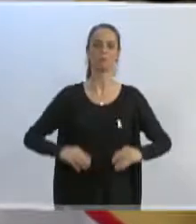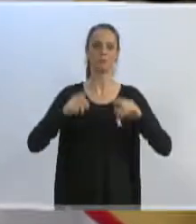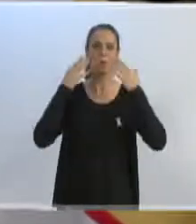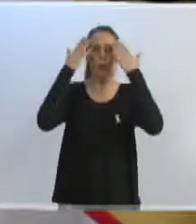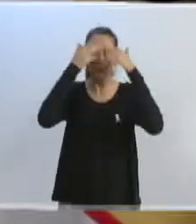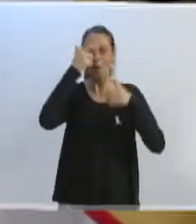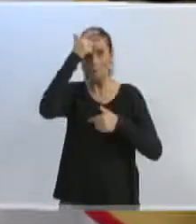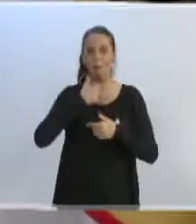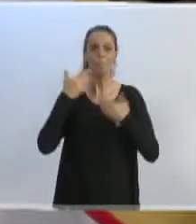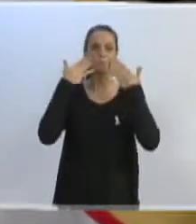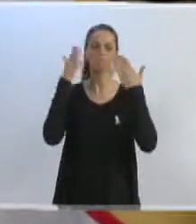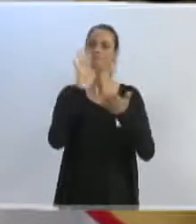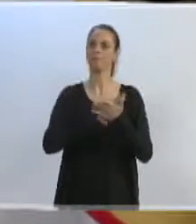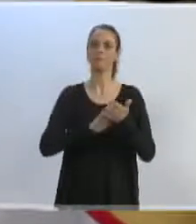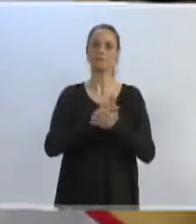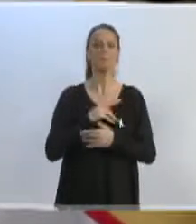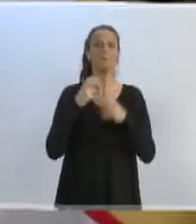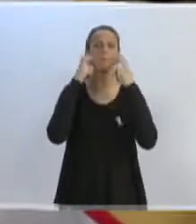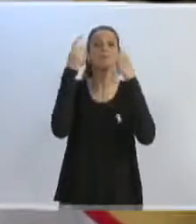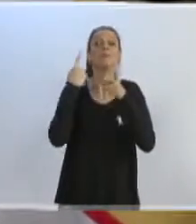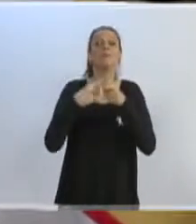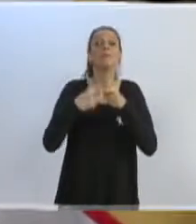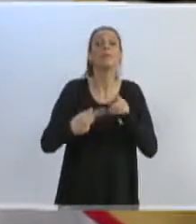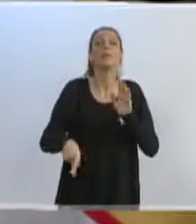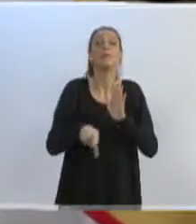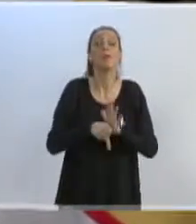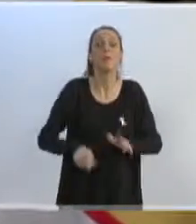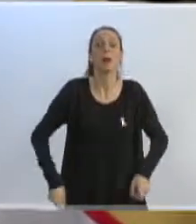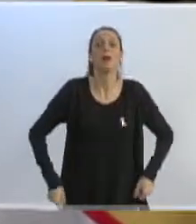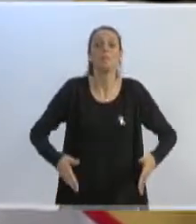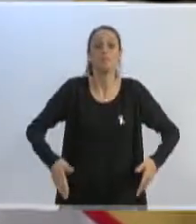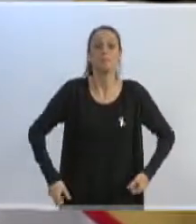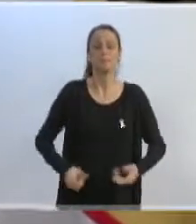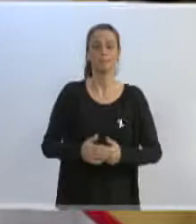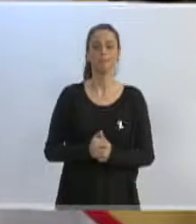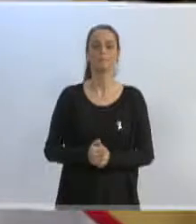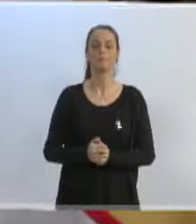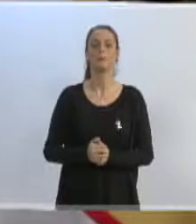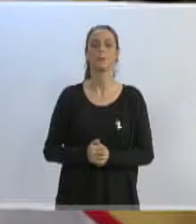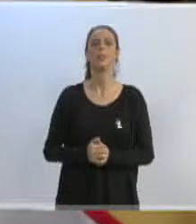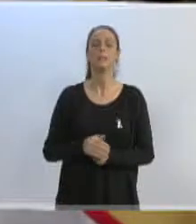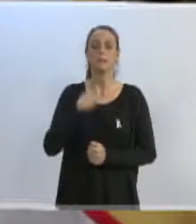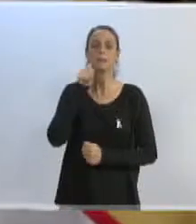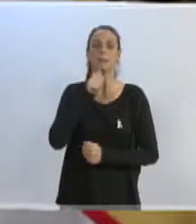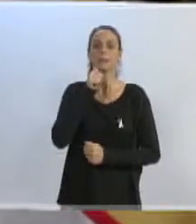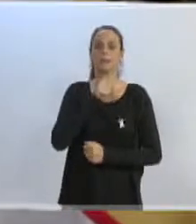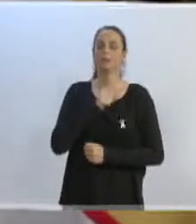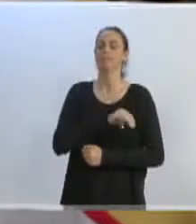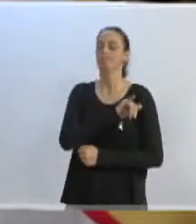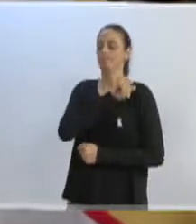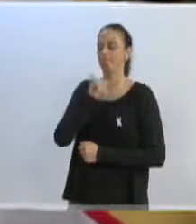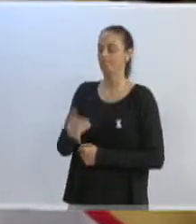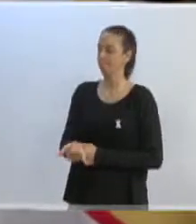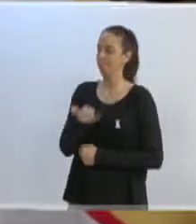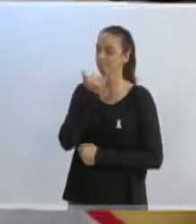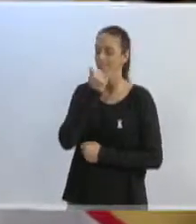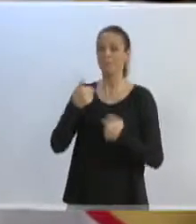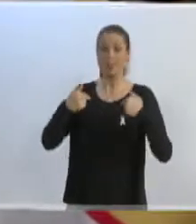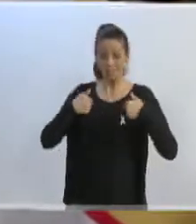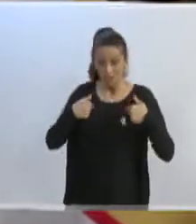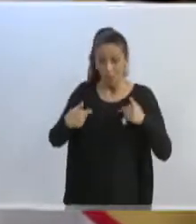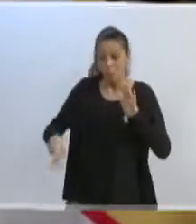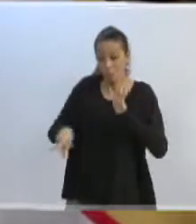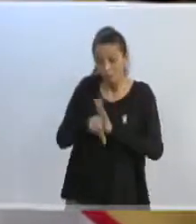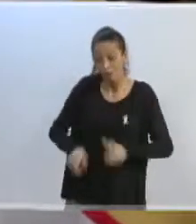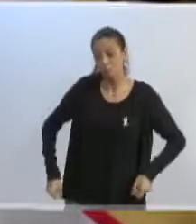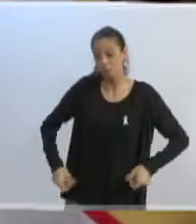e ela tinha vergonha porque ela era cadeirante. E um dia ela abriu o jogo e disse, não, eu sou cadeirante, não posso namorar com você. Hoje